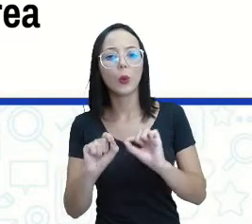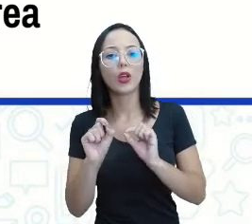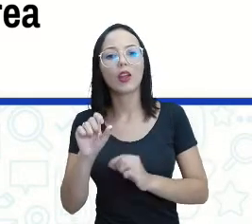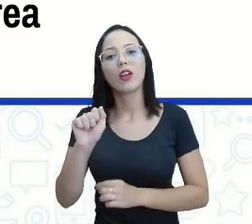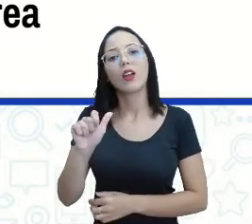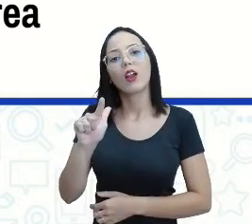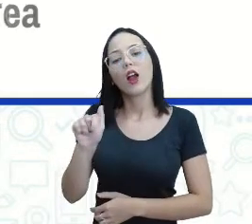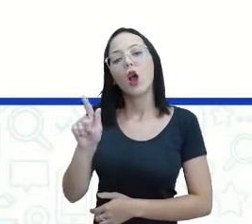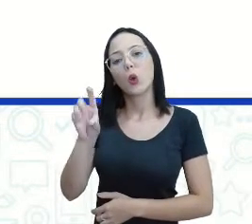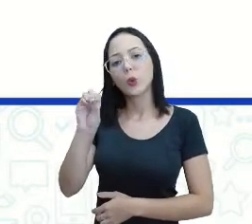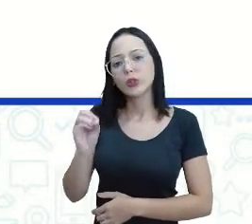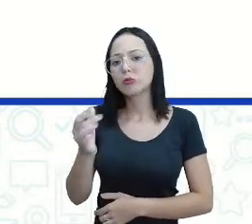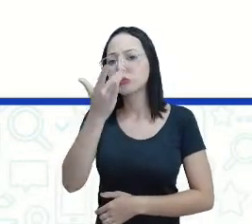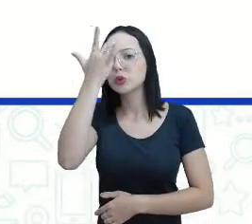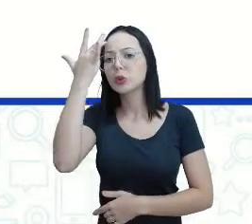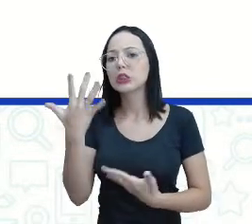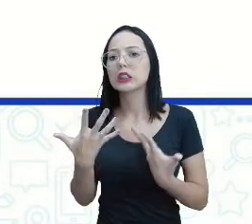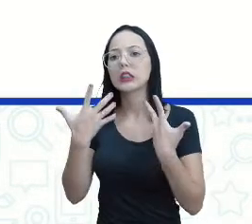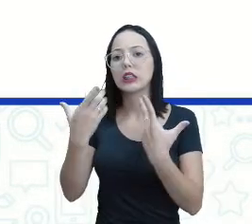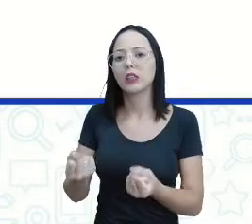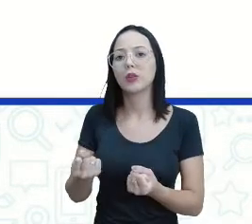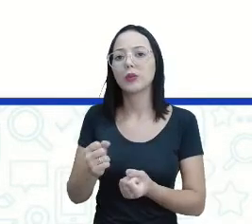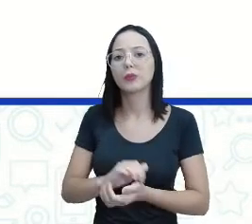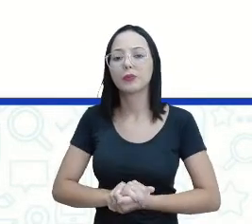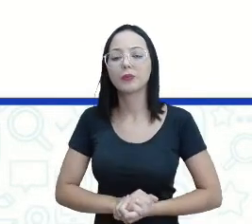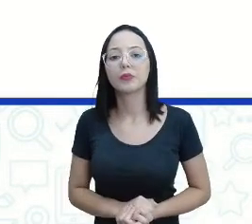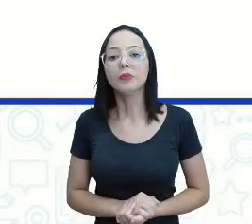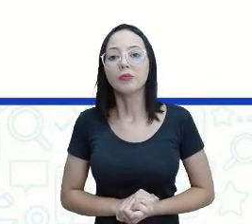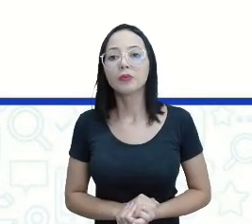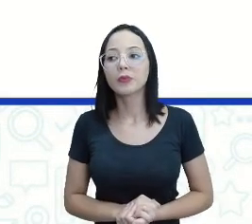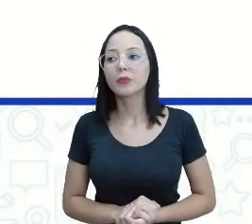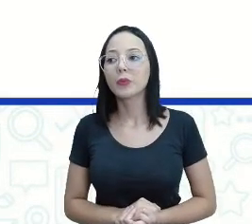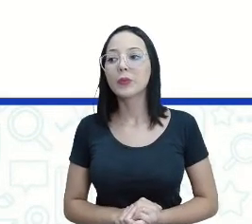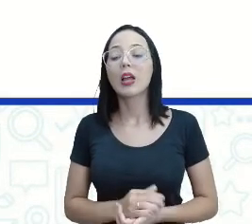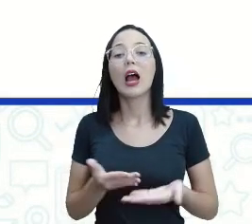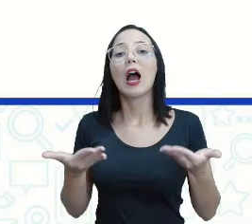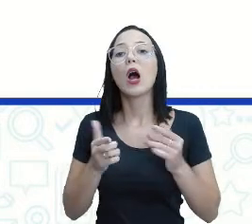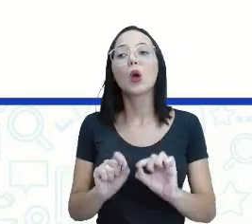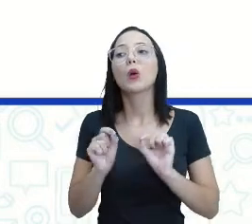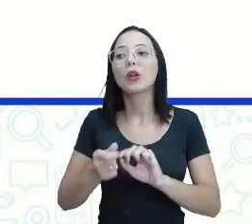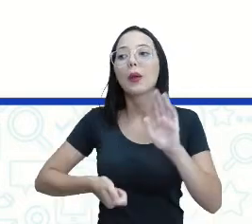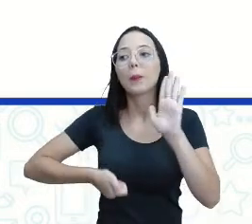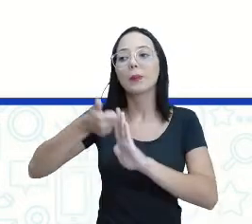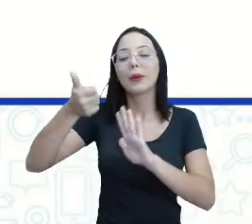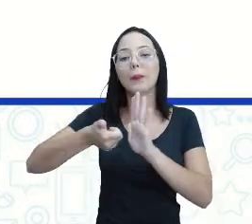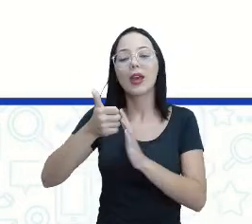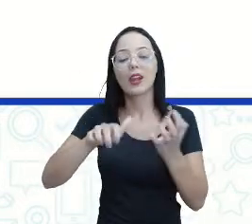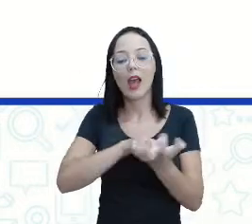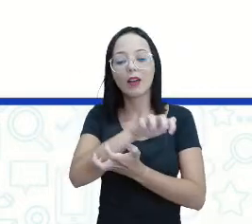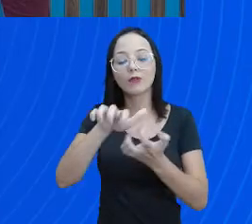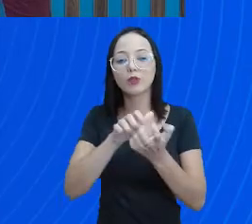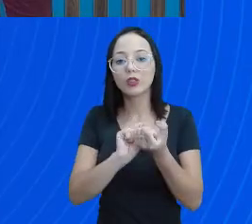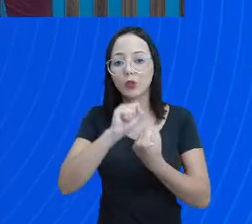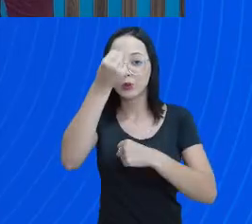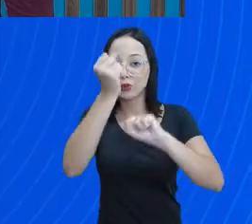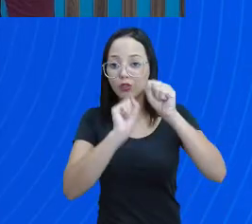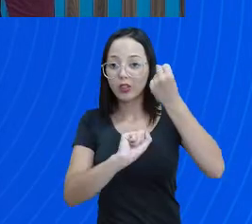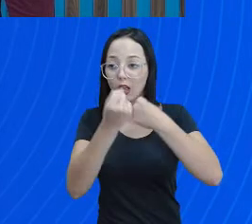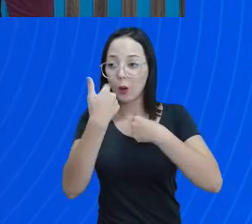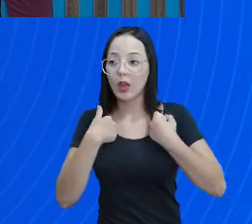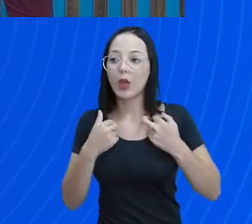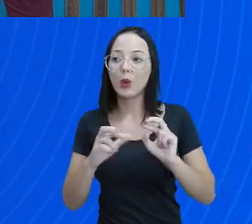bem aceito. Aí vamos embora. Aí chegamos na primeira Revolução Industrial. A gente espera